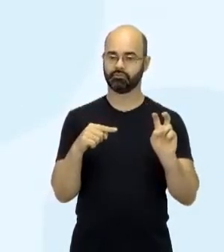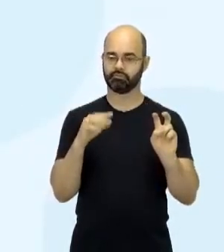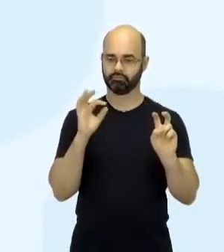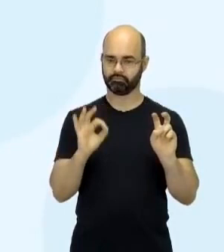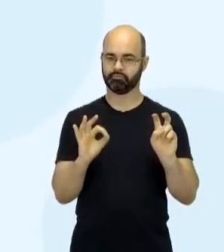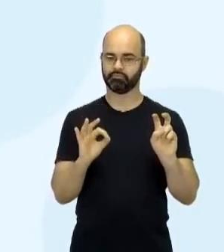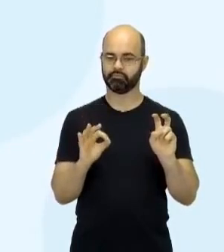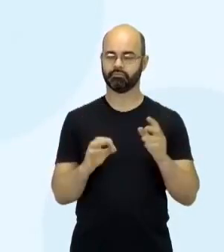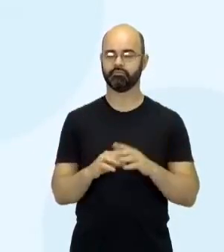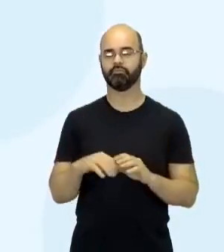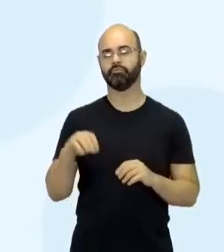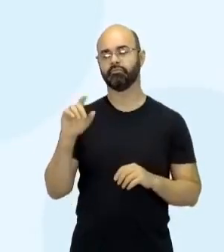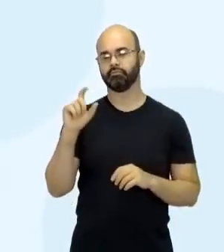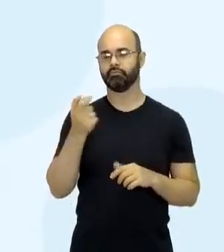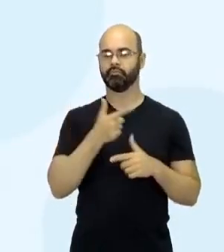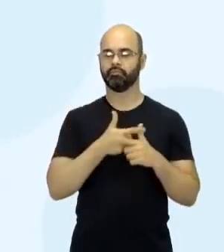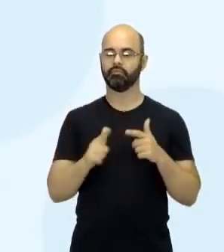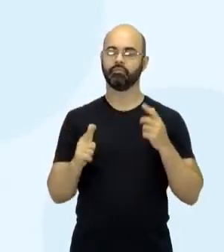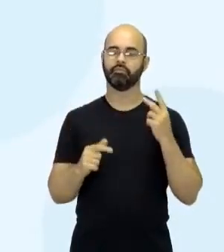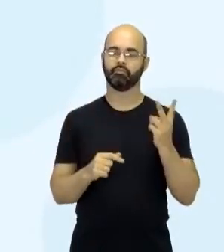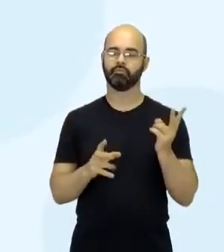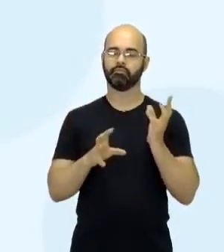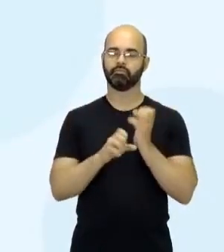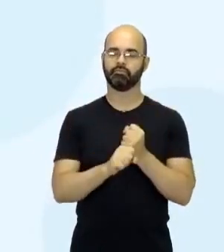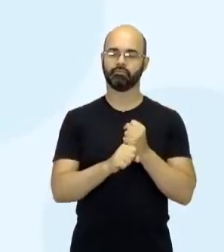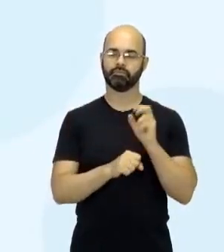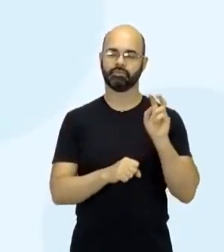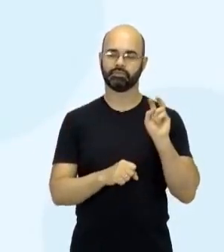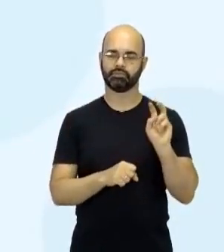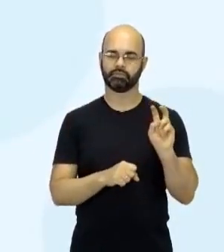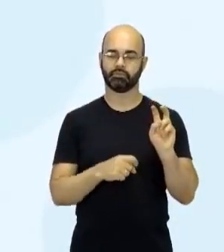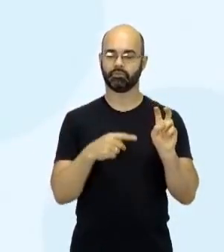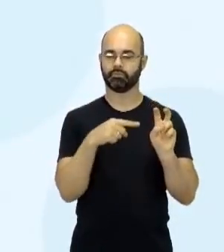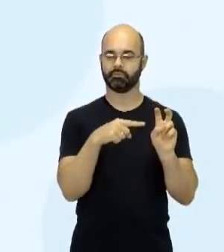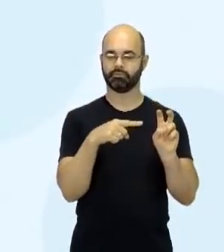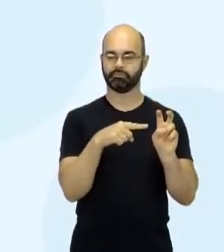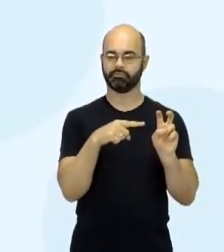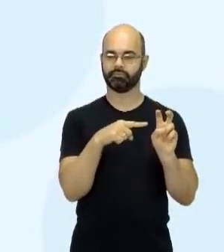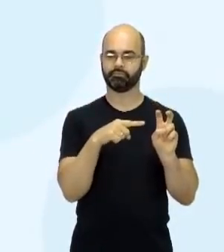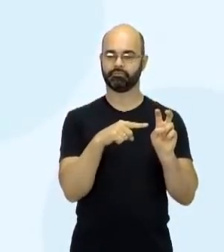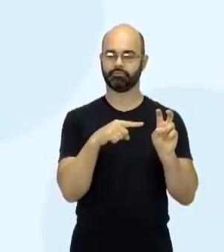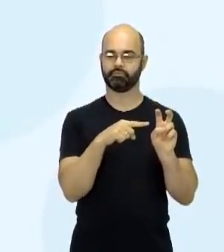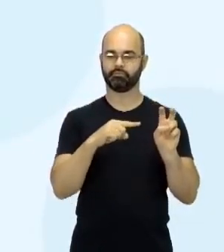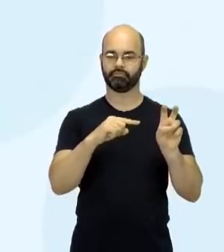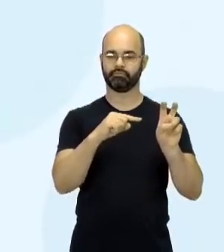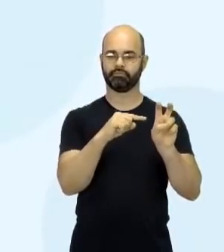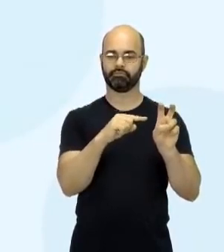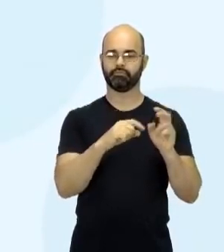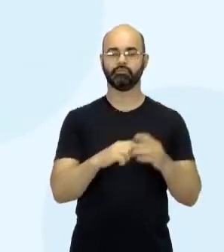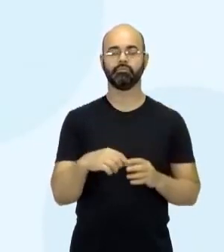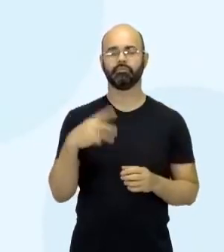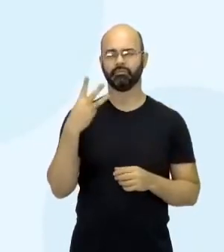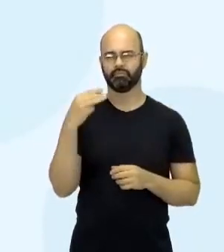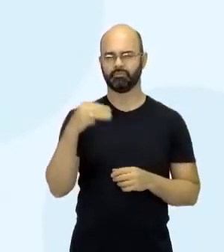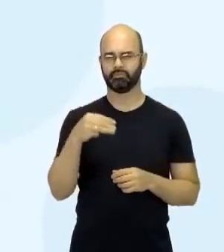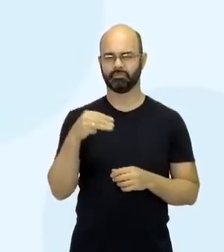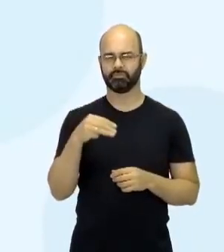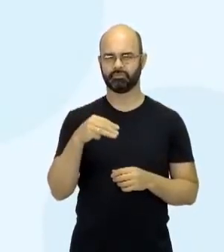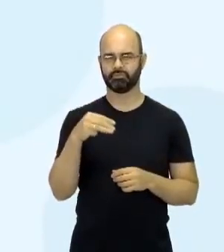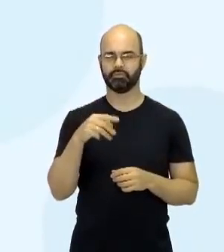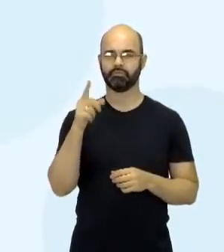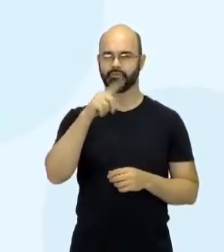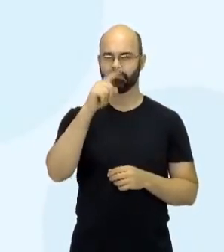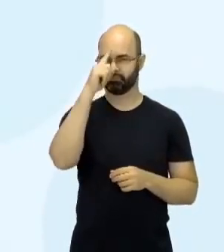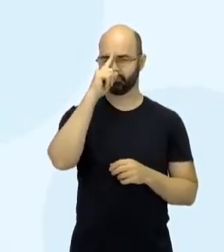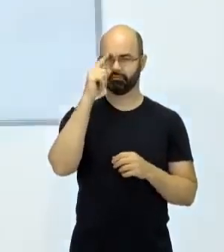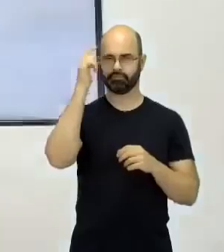10 dividido por 2 aí resulta em menos 5, ok? O que eu vou fazer para vocês? Vou dar aí 3 minutinhos, como demora um pouquinho